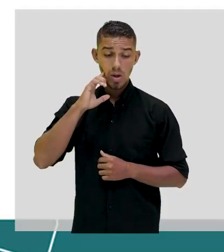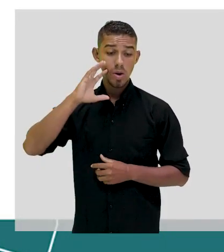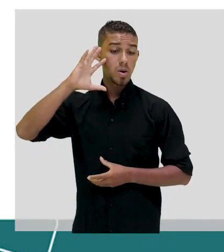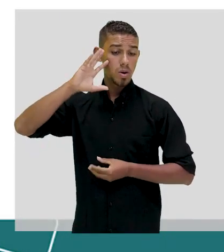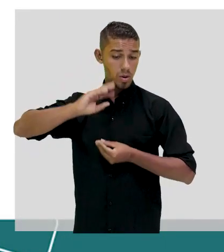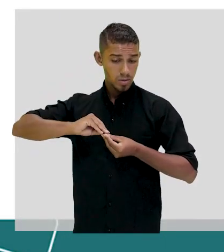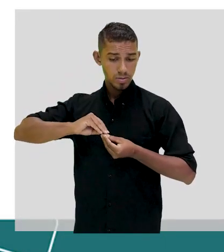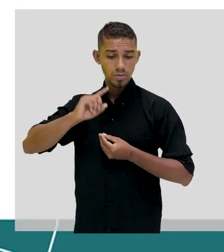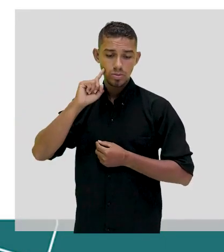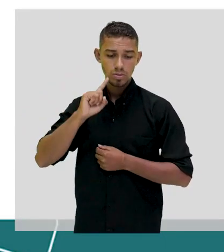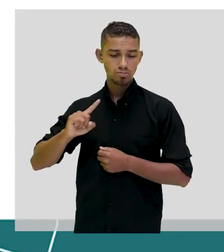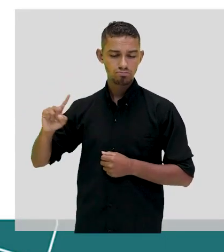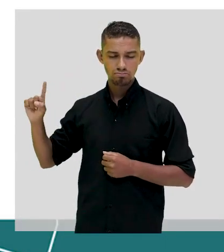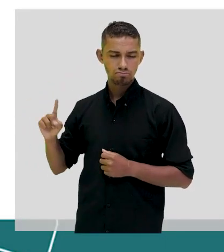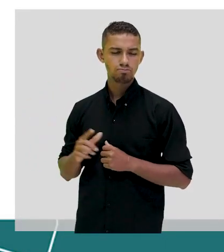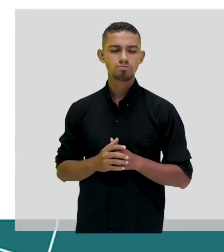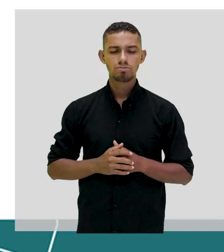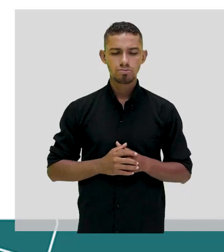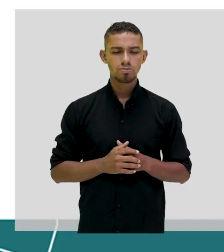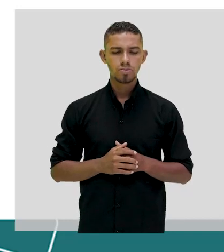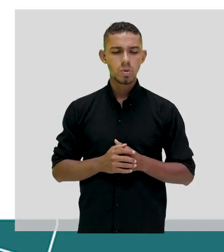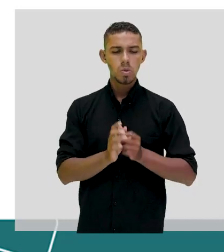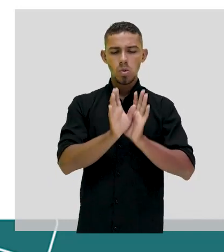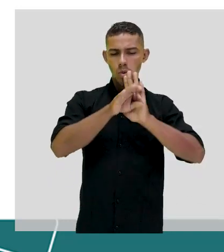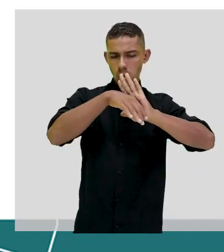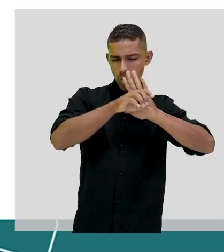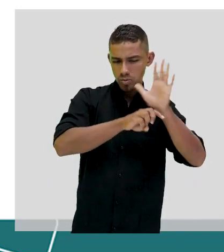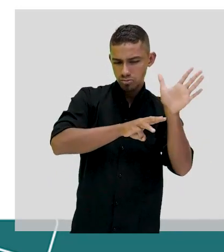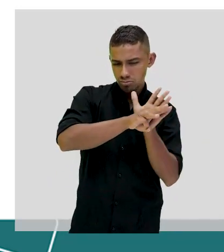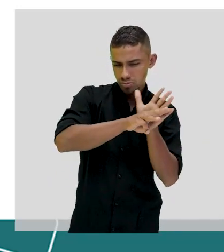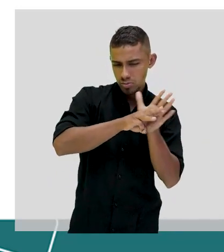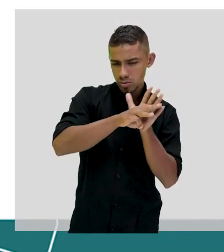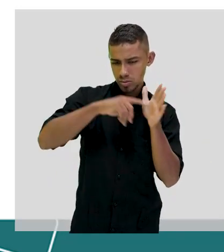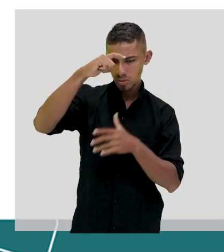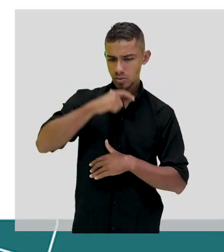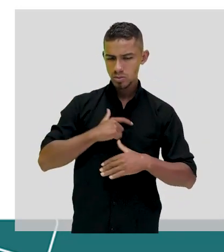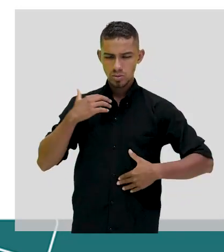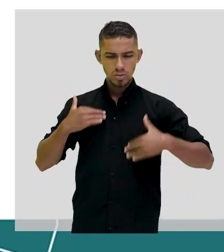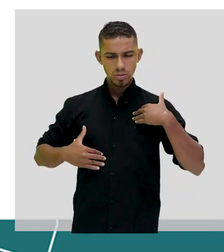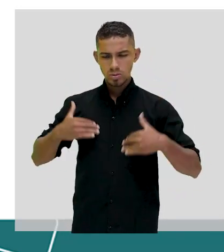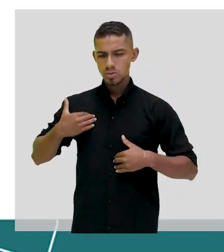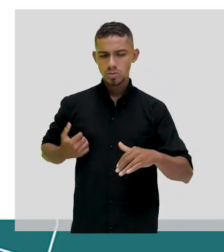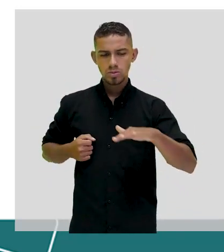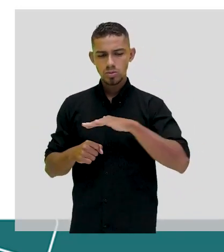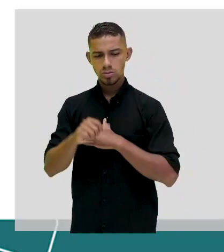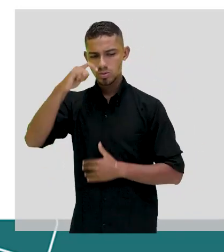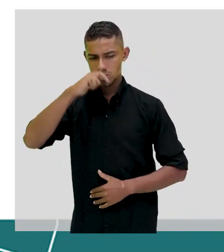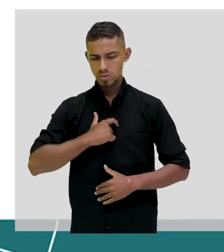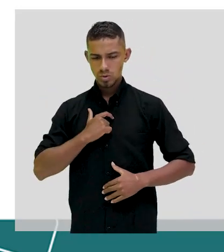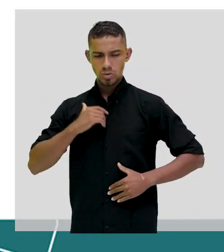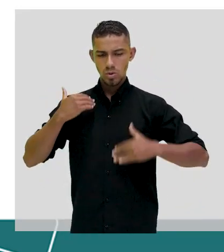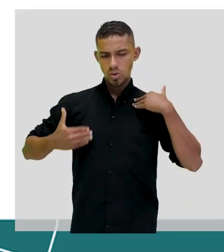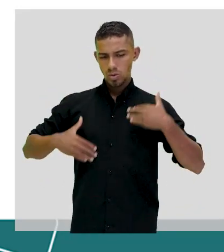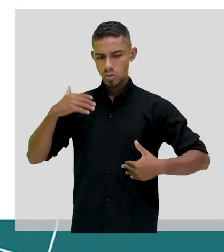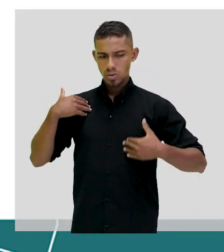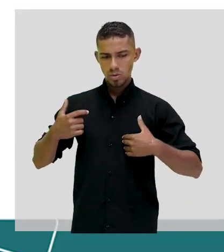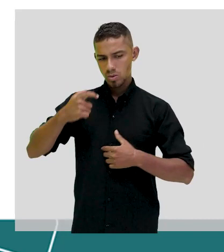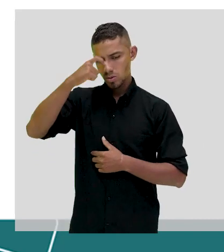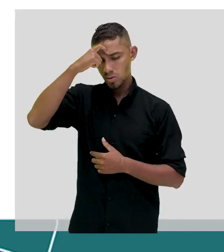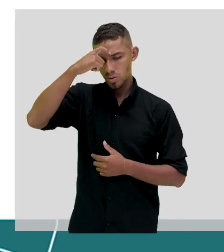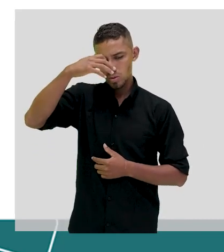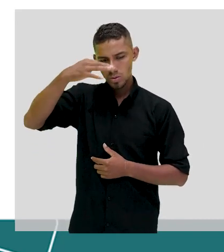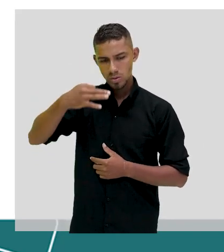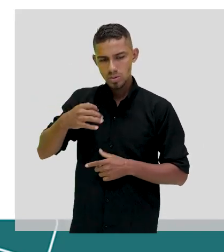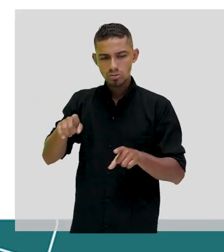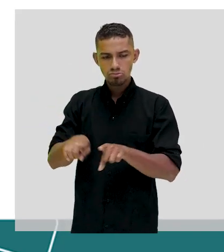de Pilates é um método de condicionamento físico que integra o corpo e a mente, restaura